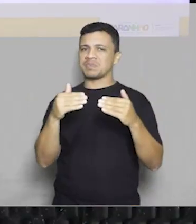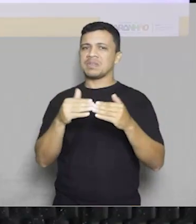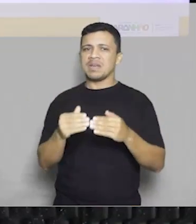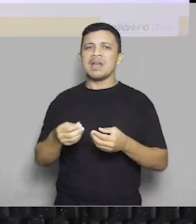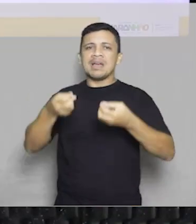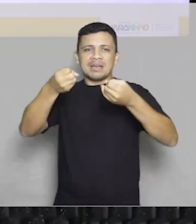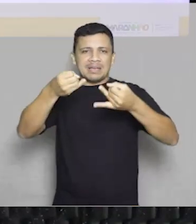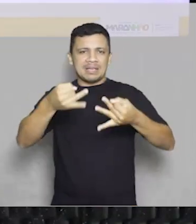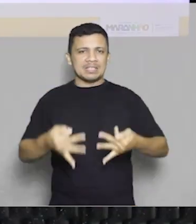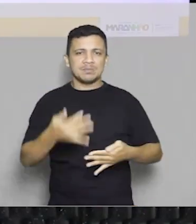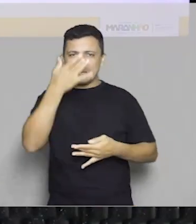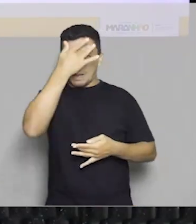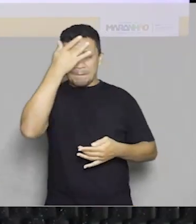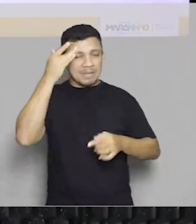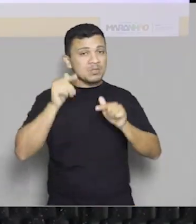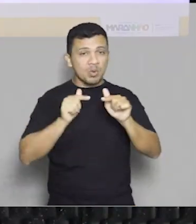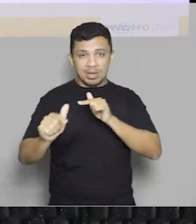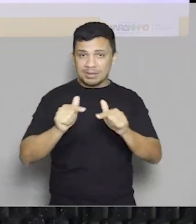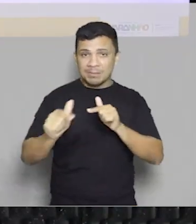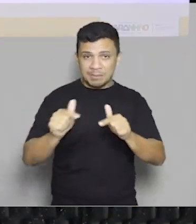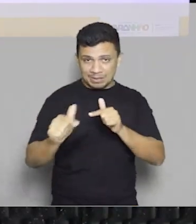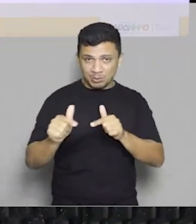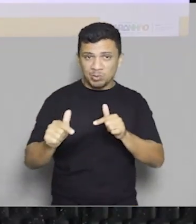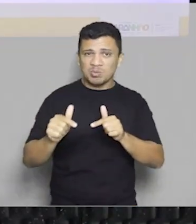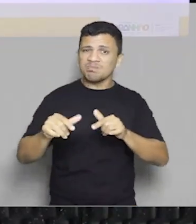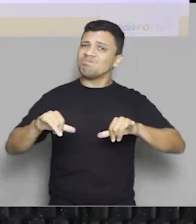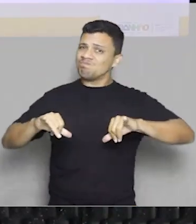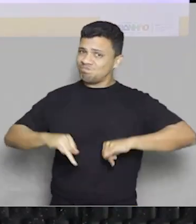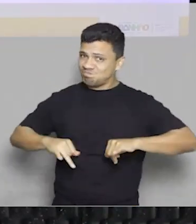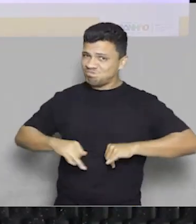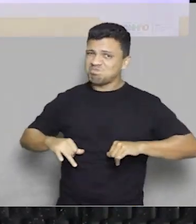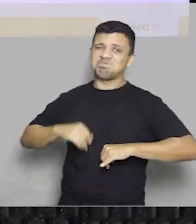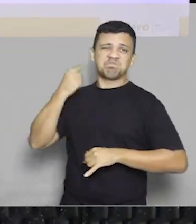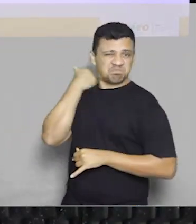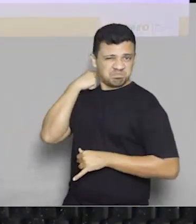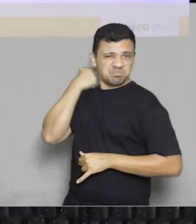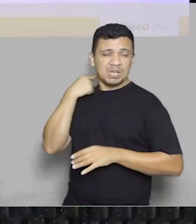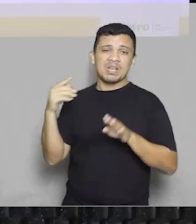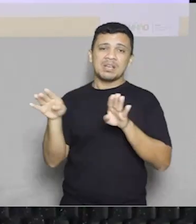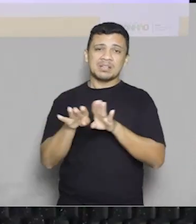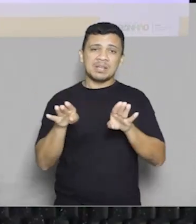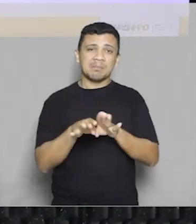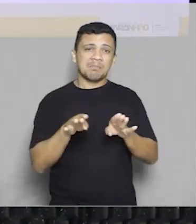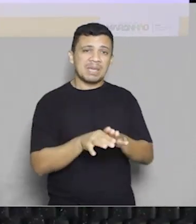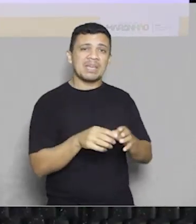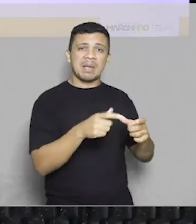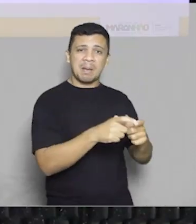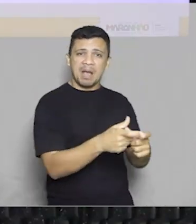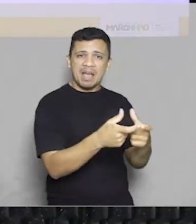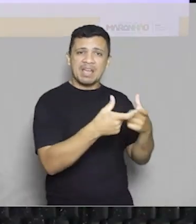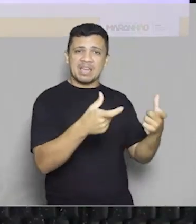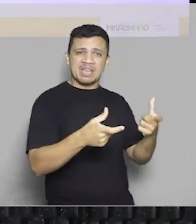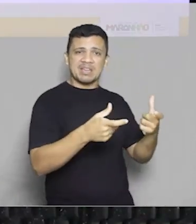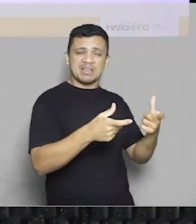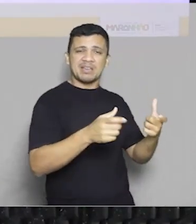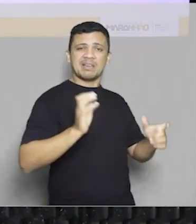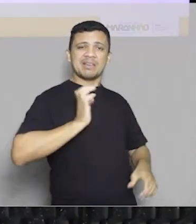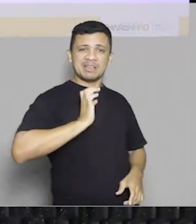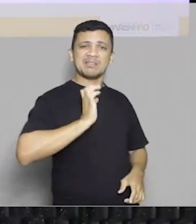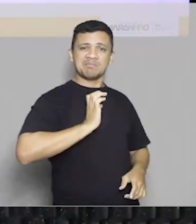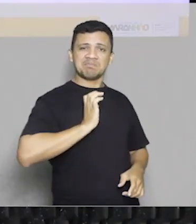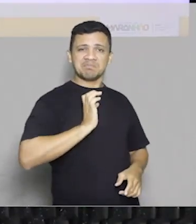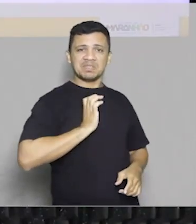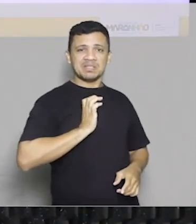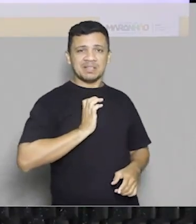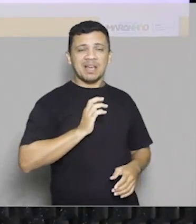trabalhador, que é também diretamente proporcional ao aumento da riqueza produzida no capital, no capitalismo. Então aqui a